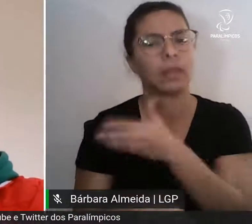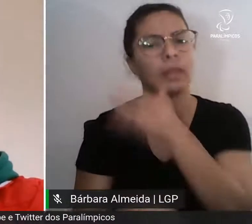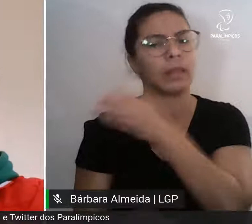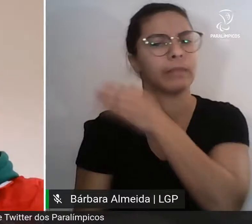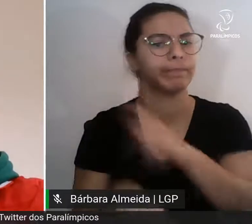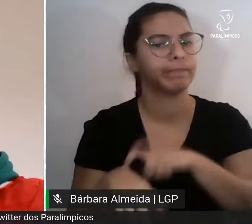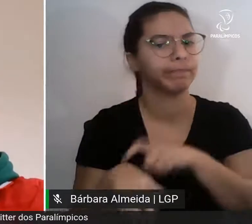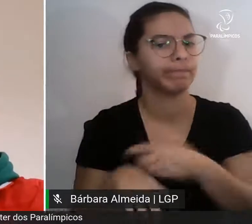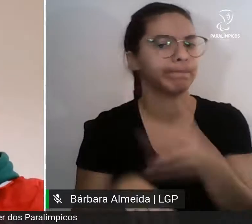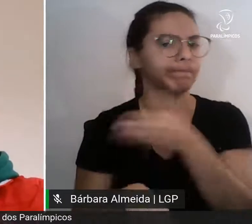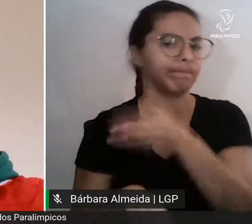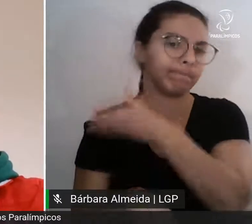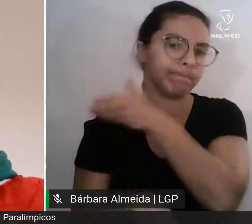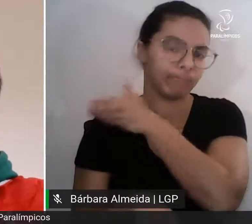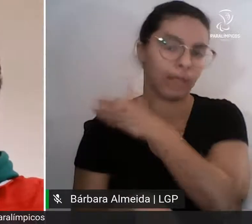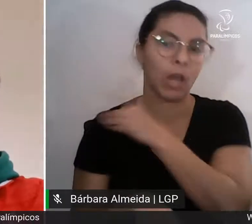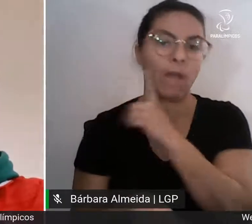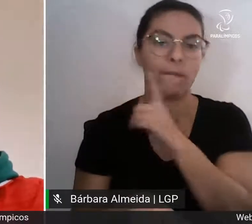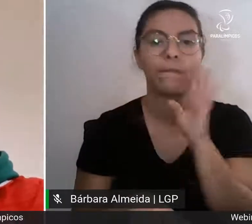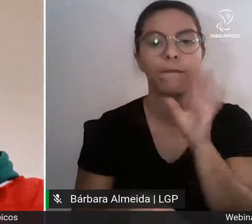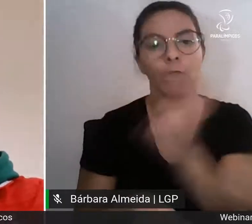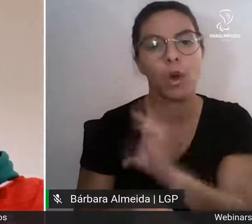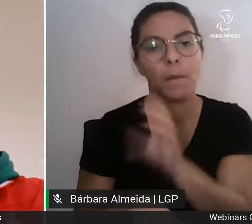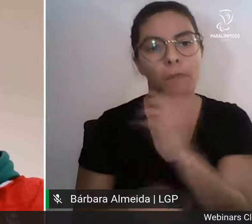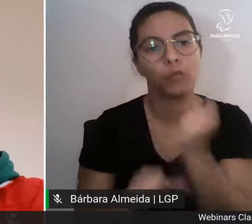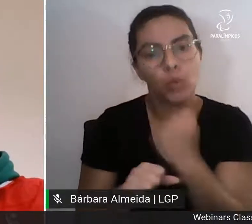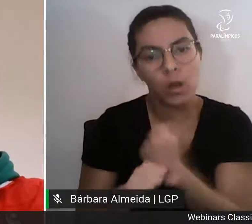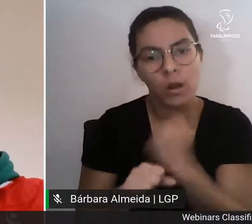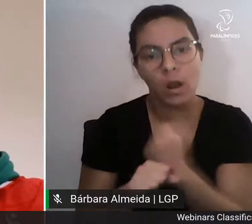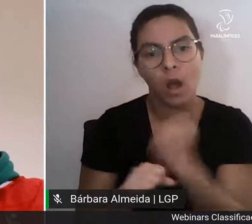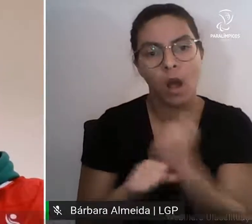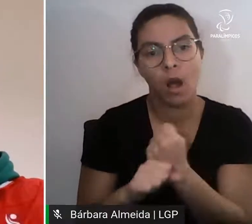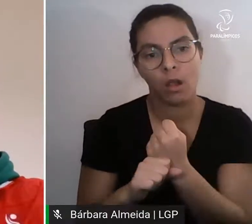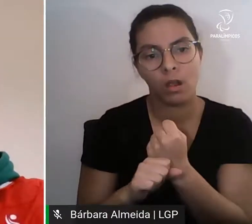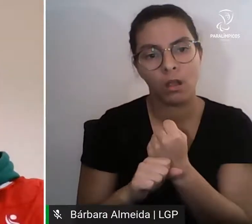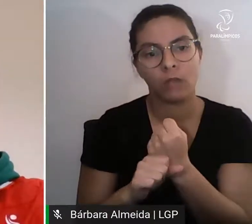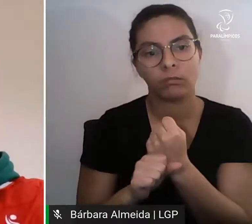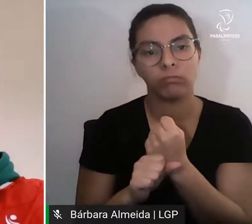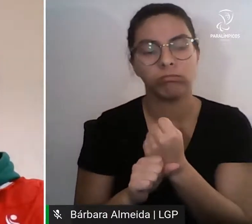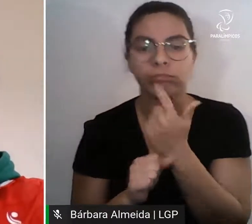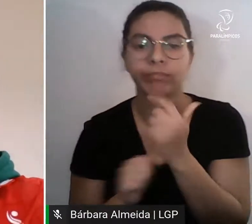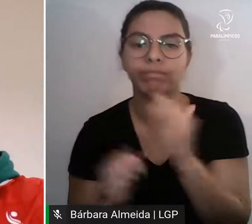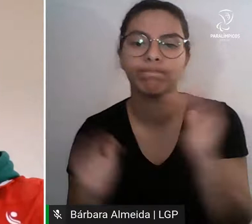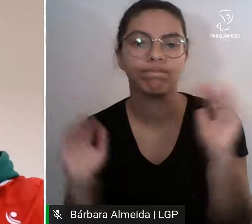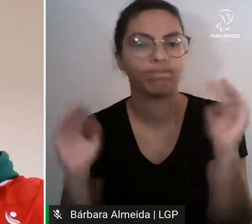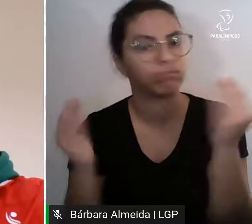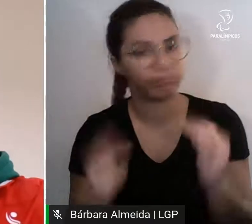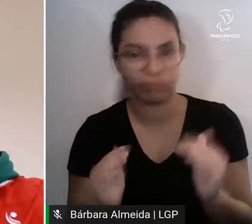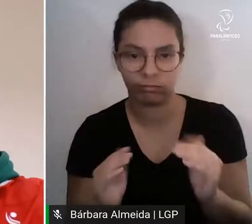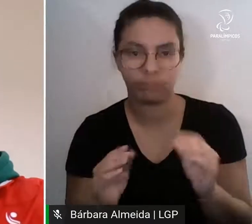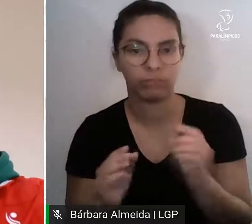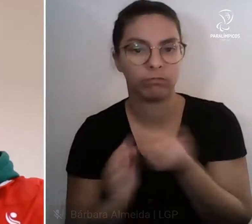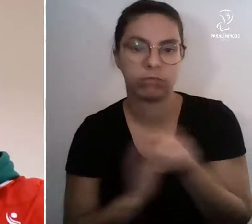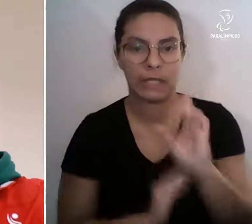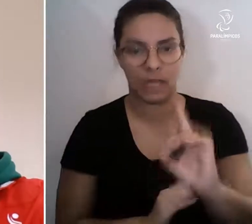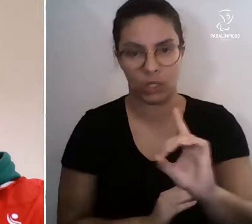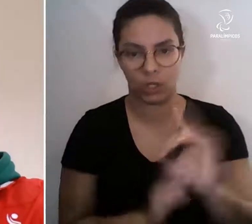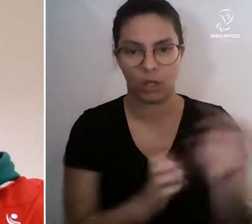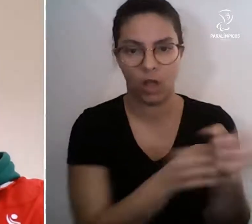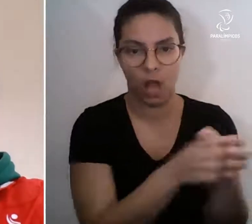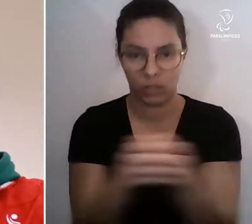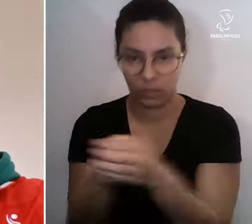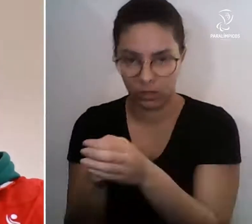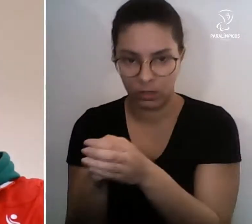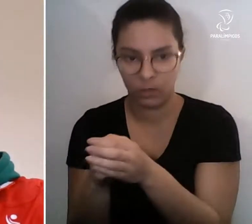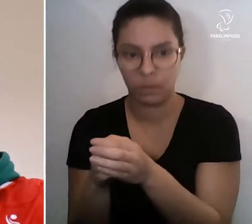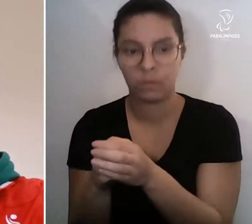12 classes funcionais e que entretanto foram reduzidas para as 6 atuais. Como tu mencionaste,